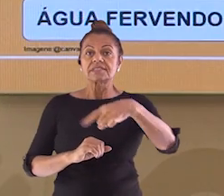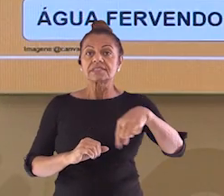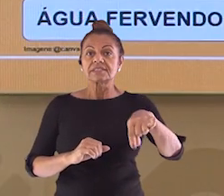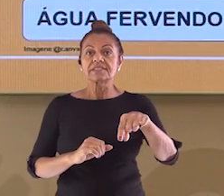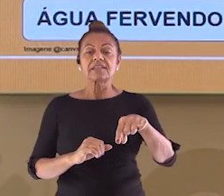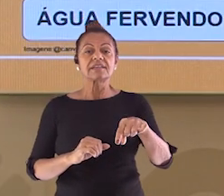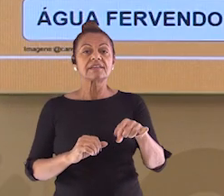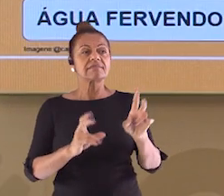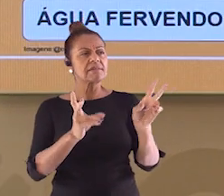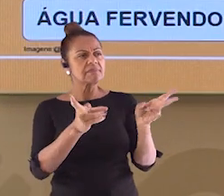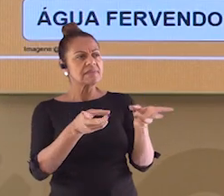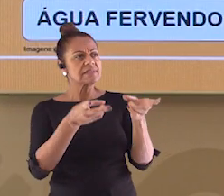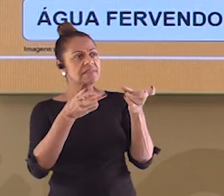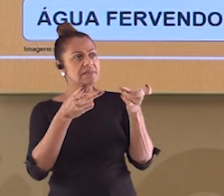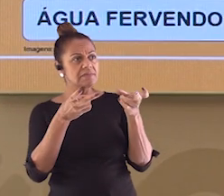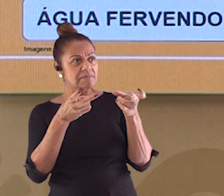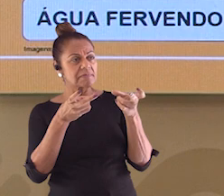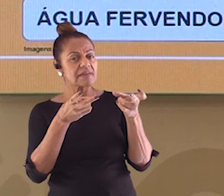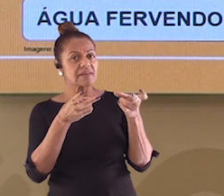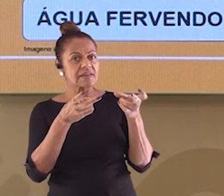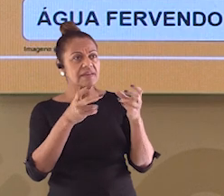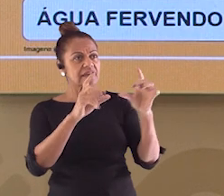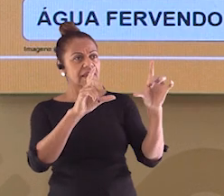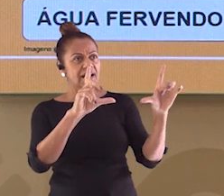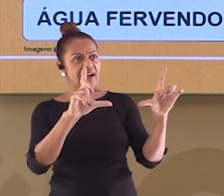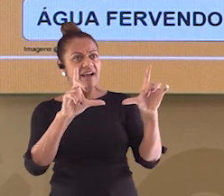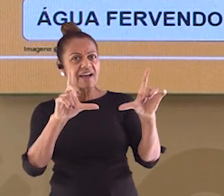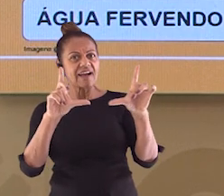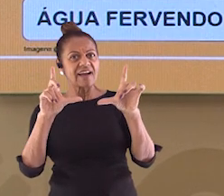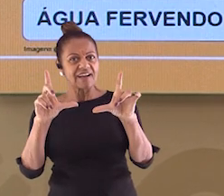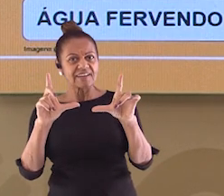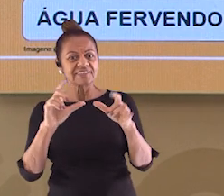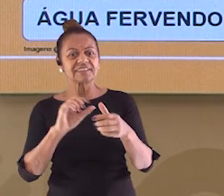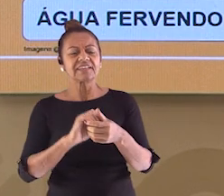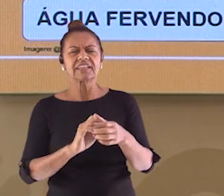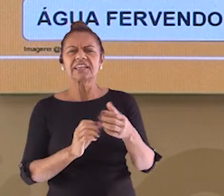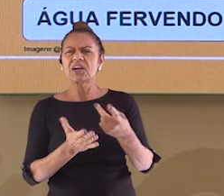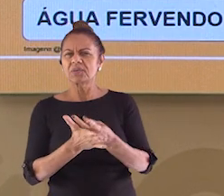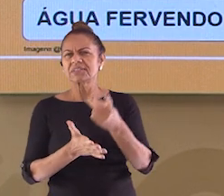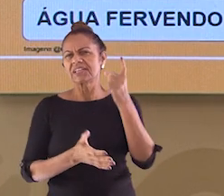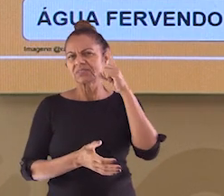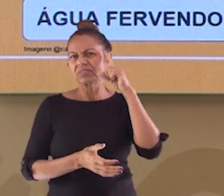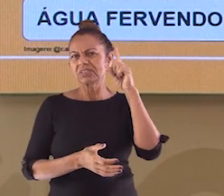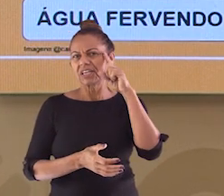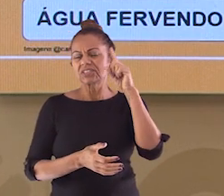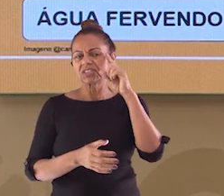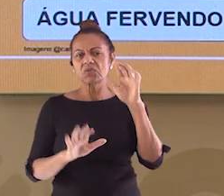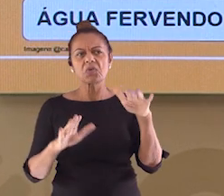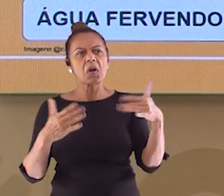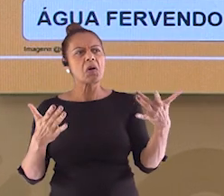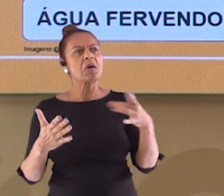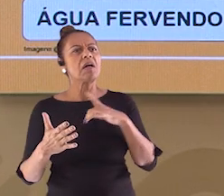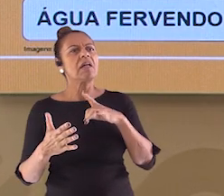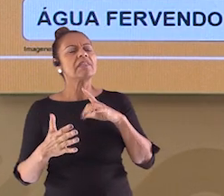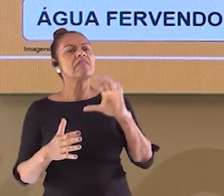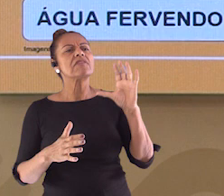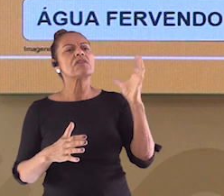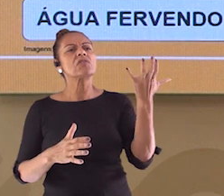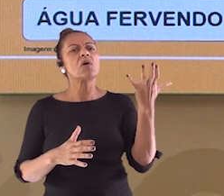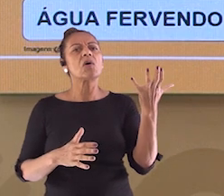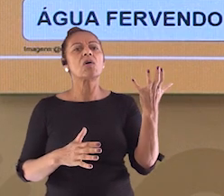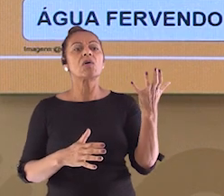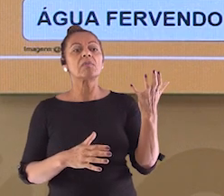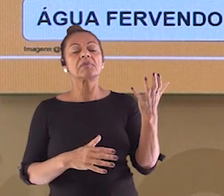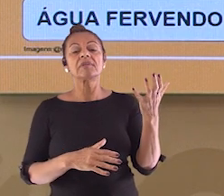vai ter que reconhecer nas situações cotidianas citadas a seguir quais envolvem fenômenos físicos e